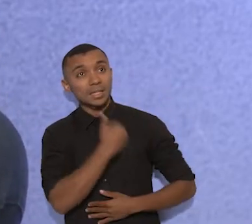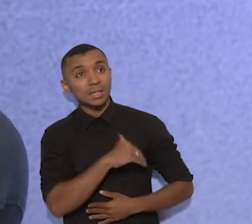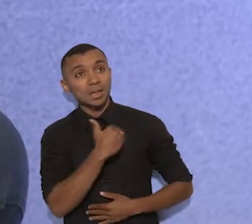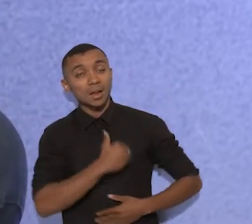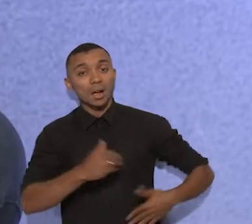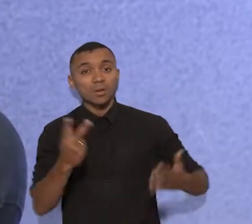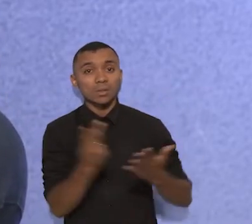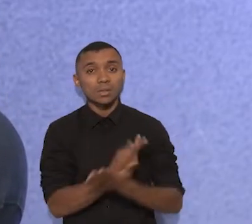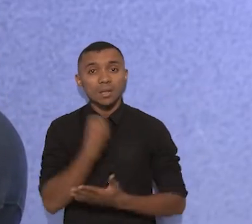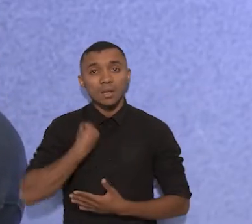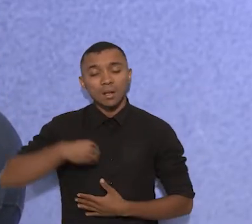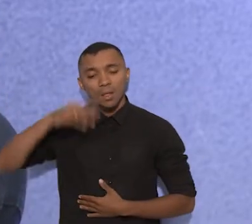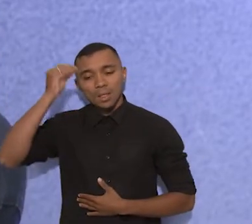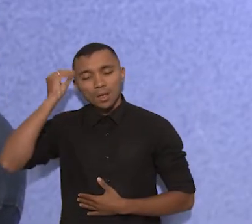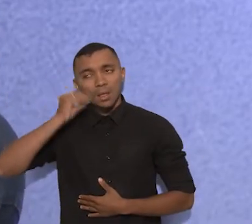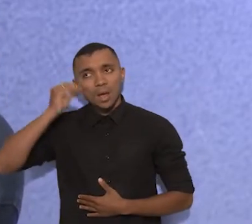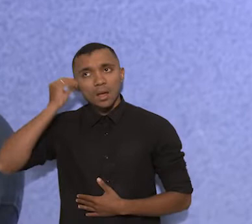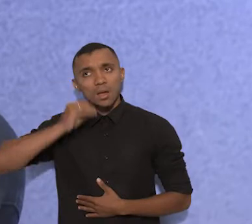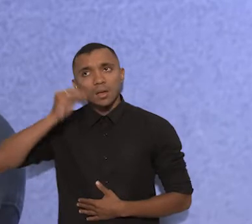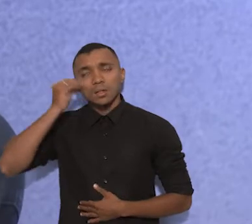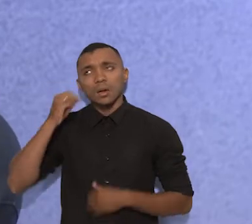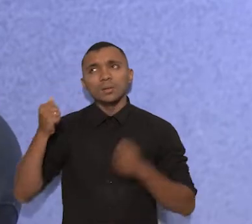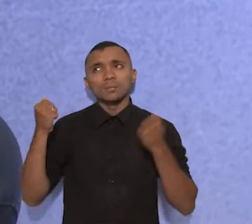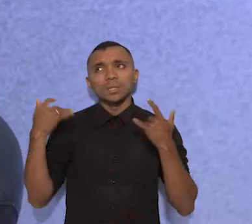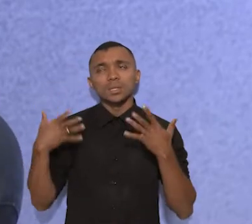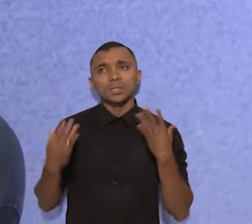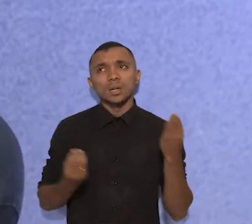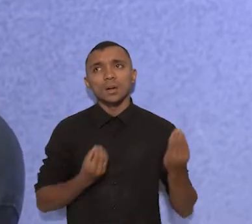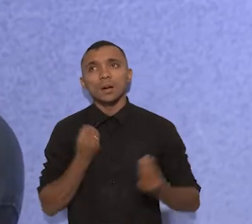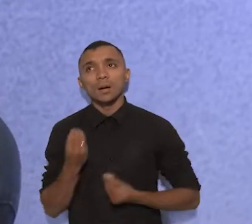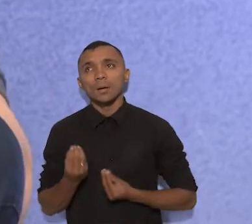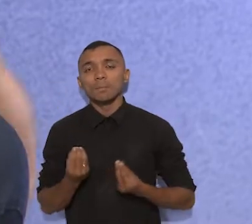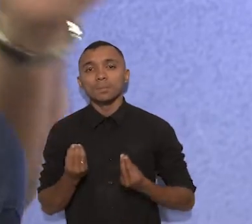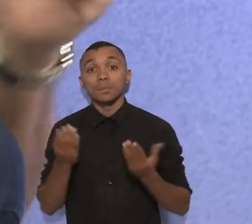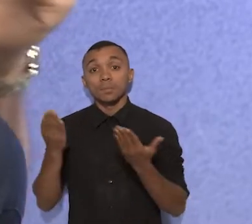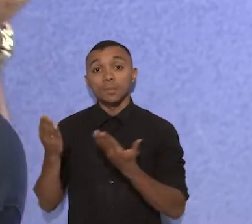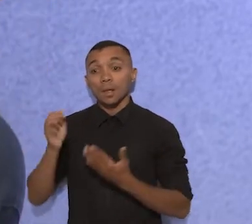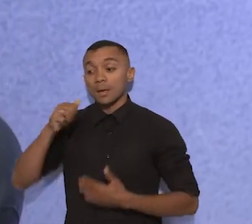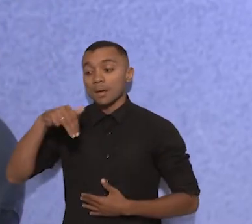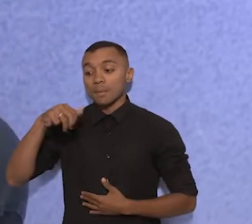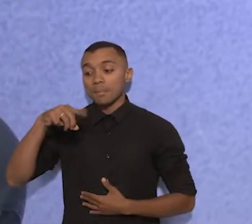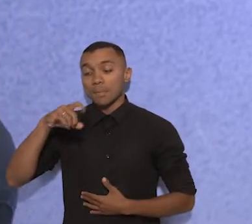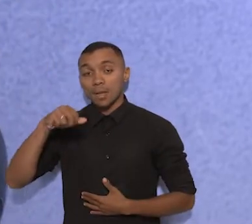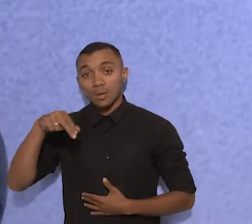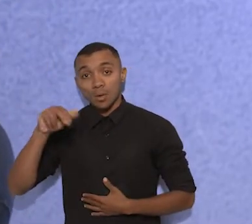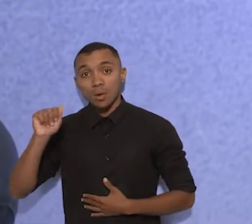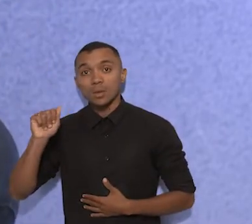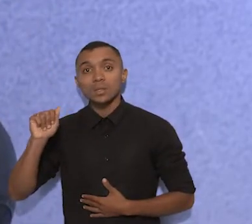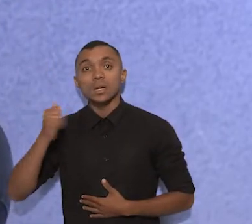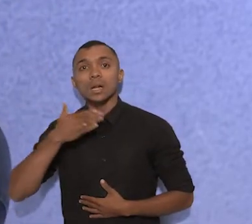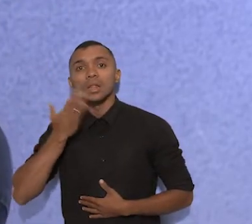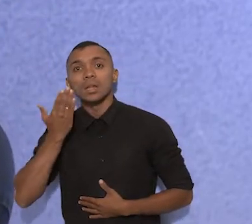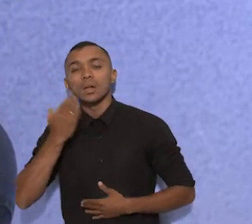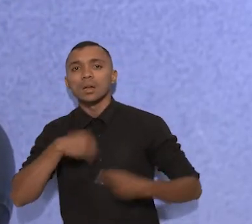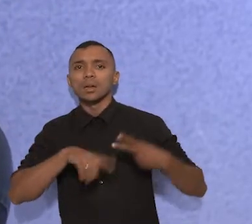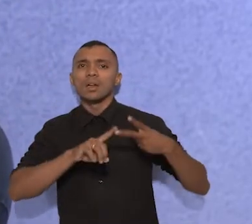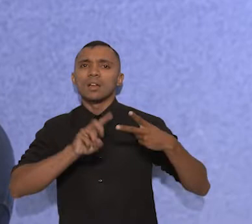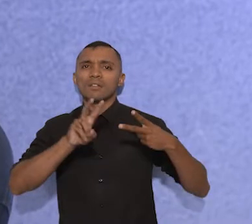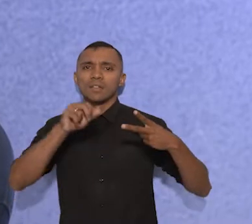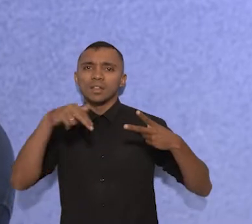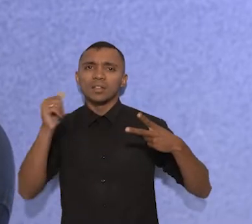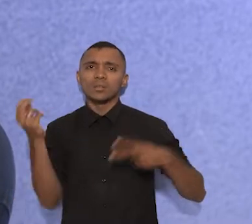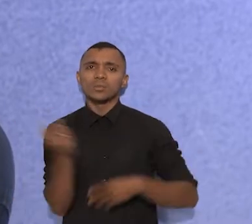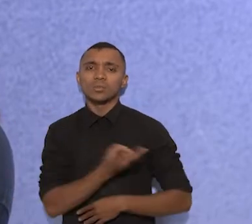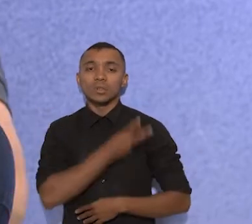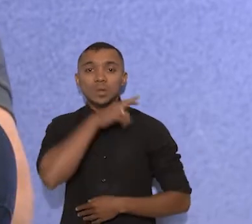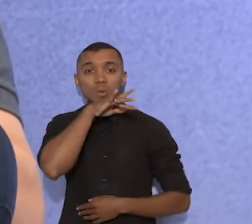que eu procuro uma lógica, uma explicação e não encontro. Quando o Medoza está voando, está bem, o Vina está mal. Agora